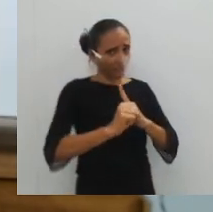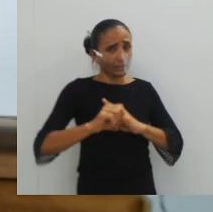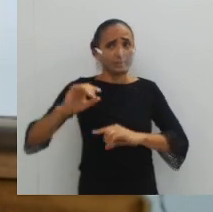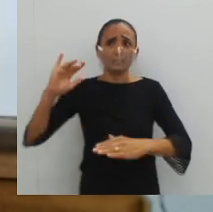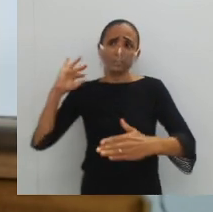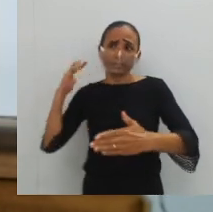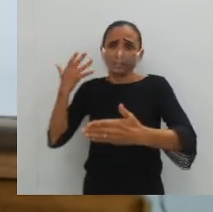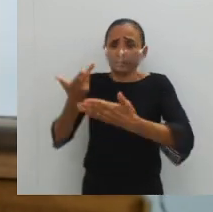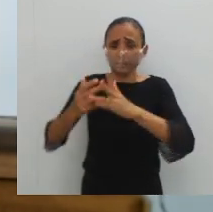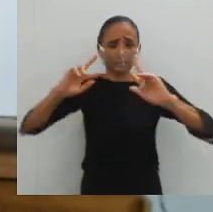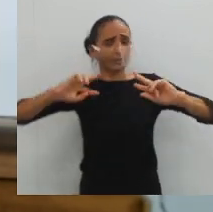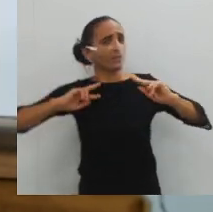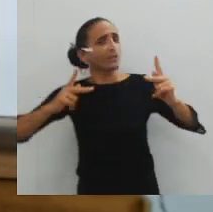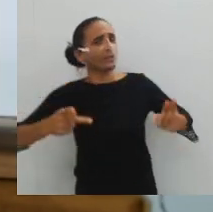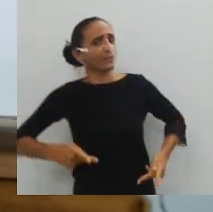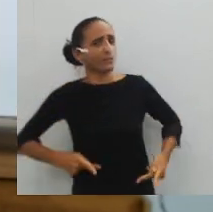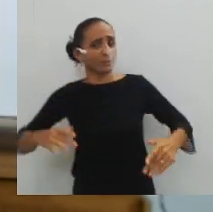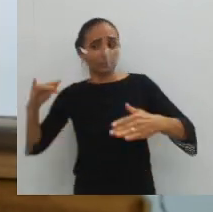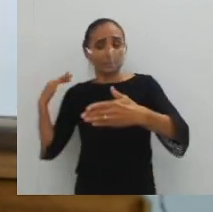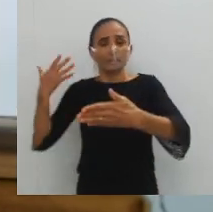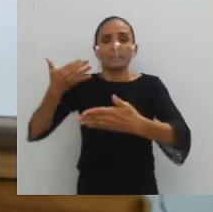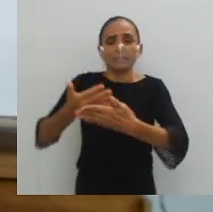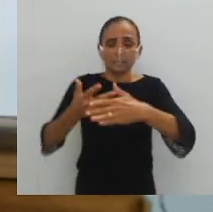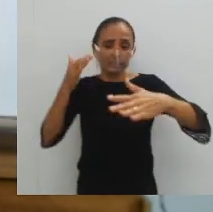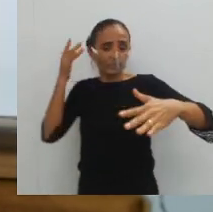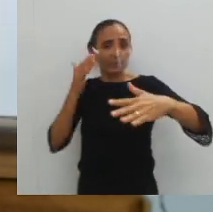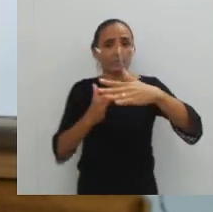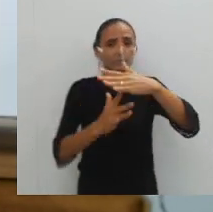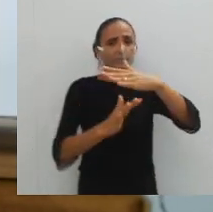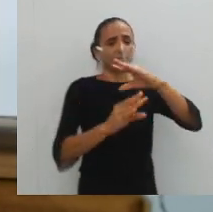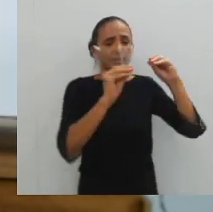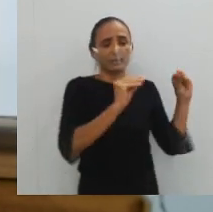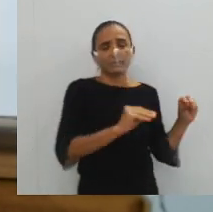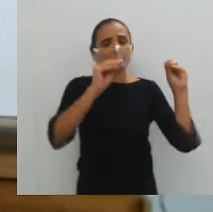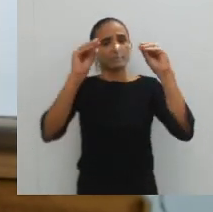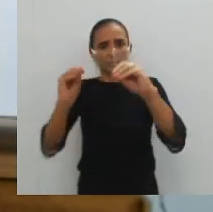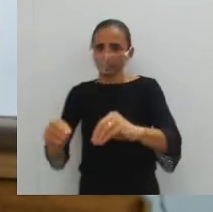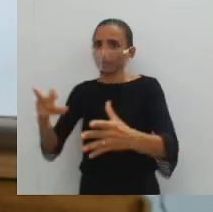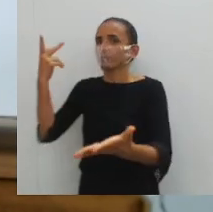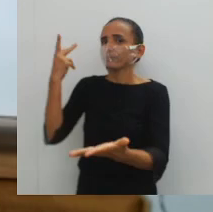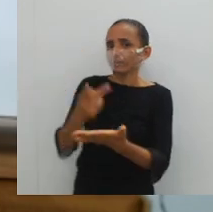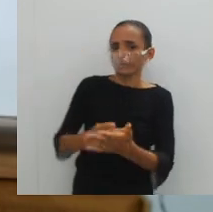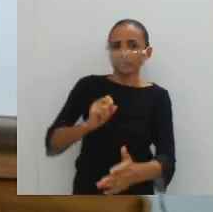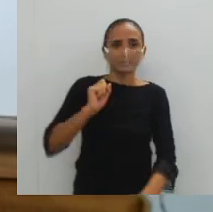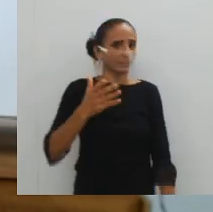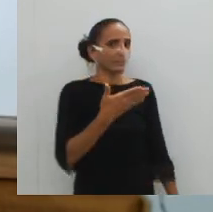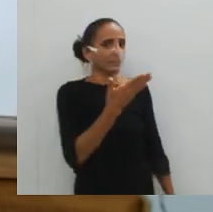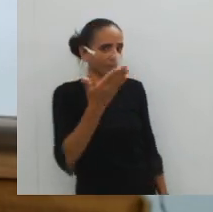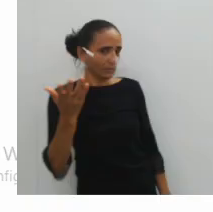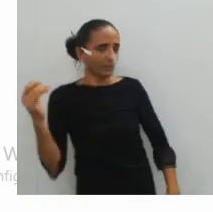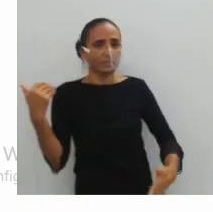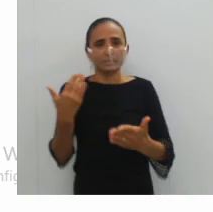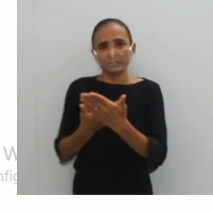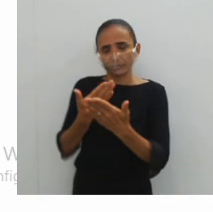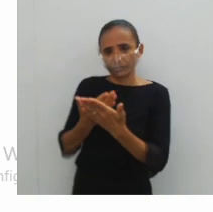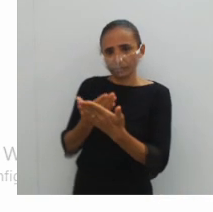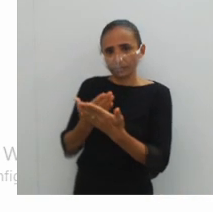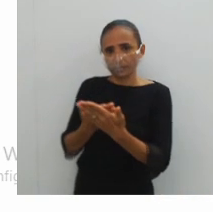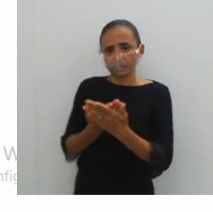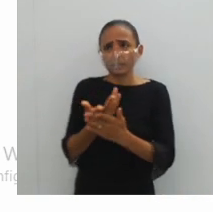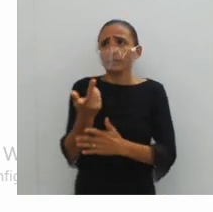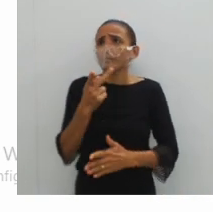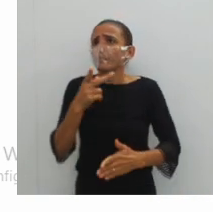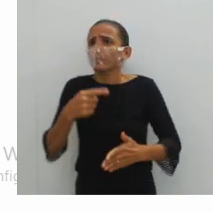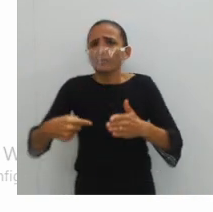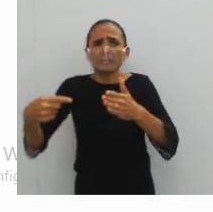homem é homem até hoje, a migração ela acontece, tá certo? Então vamos lá. Professor,